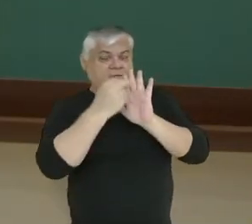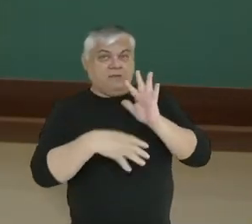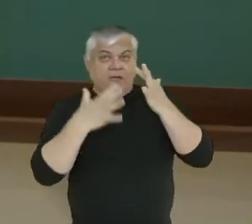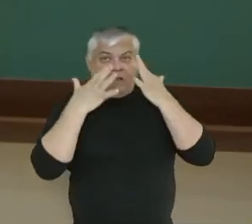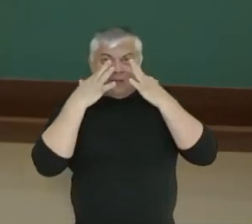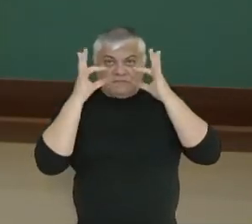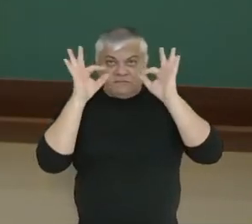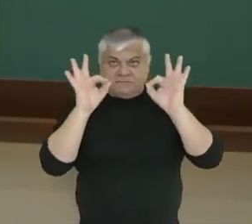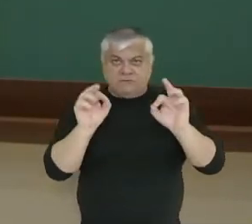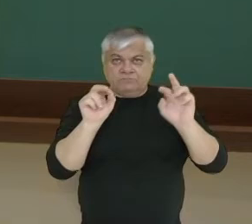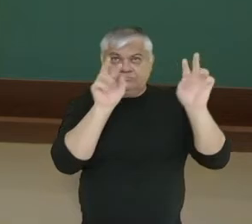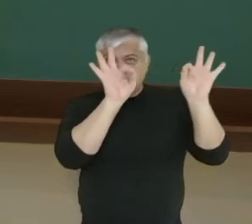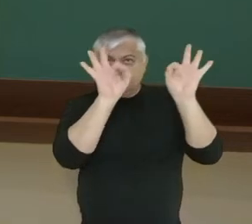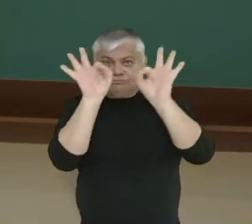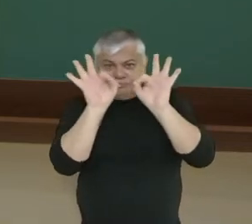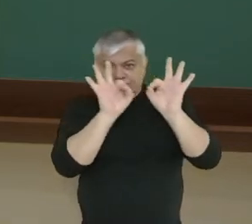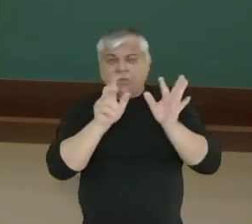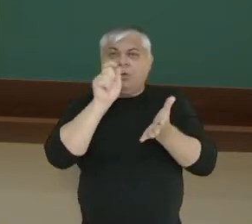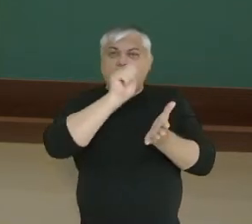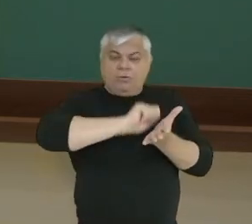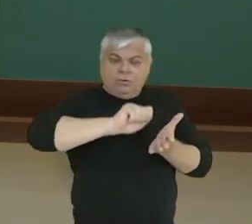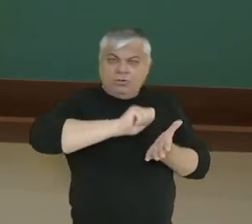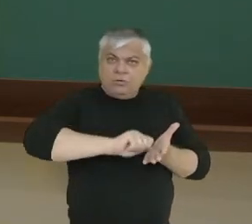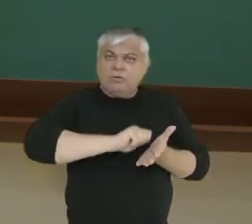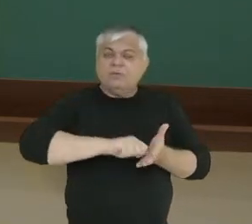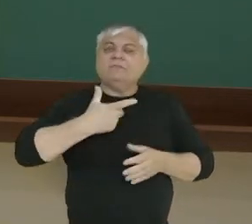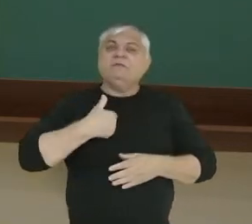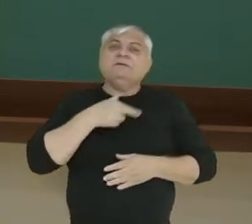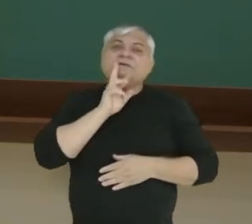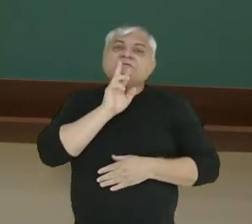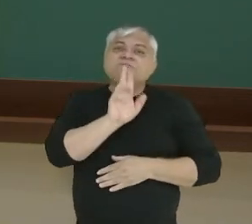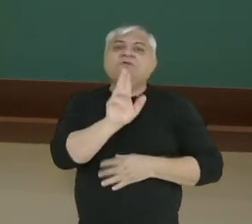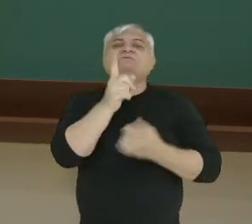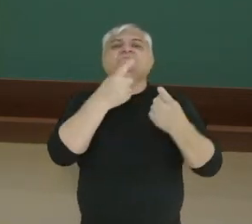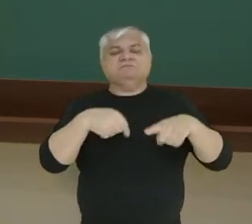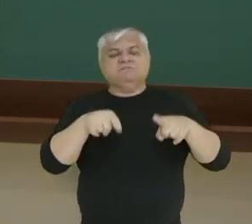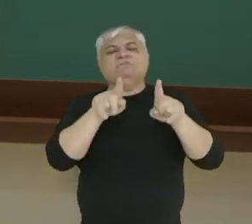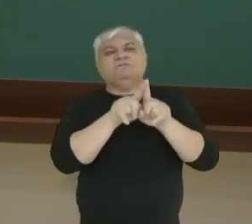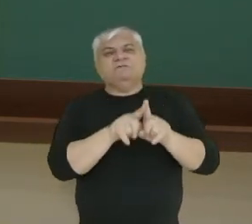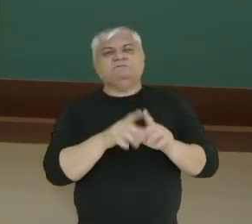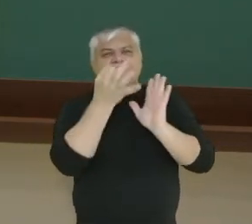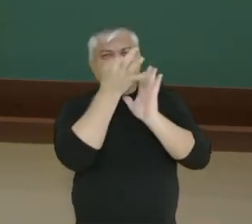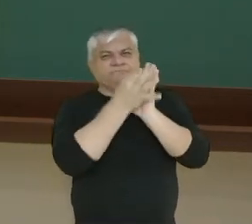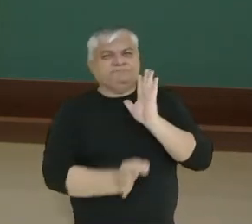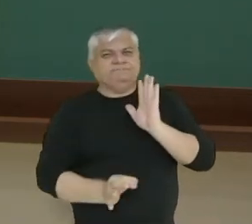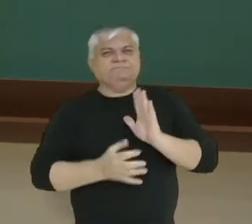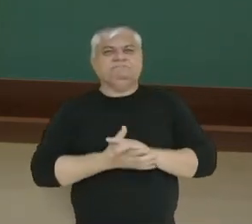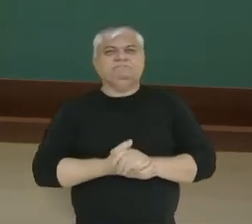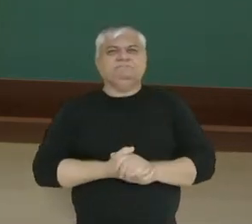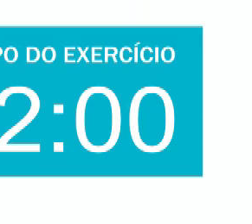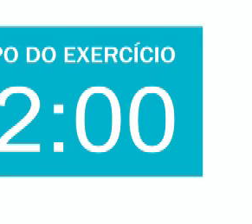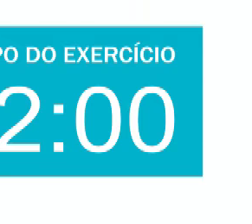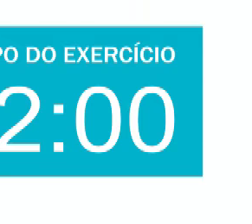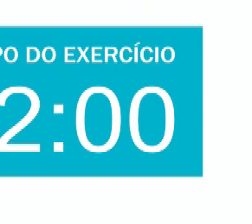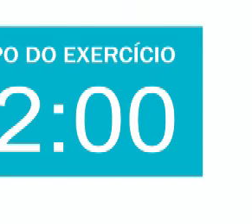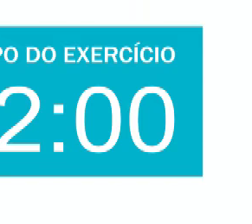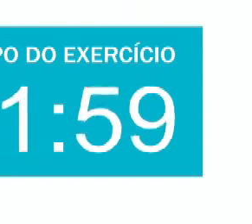essa questão, copia, responde no caderno de vocês e a gente já volta para ver se está tudo certo.